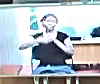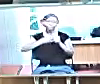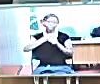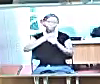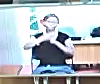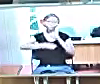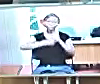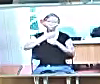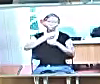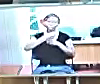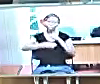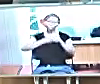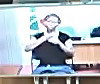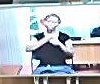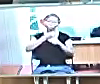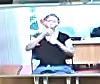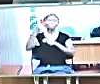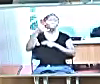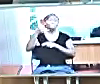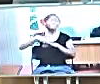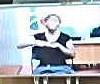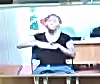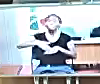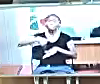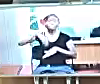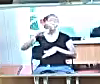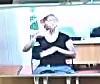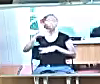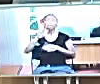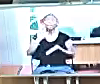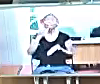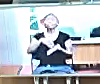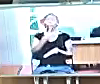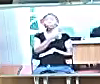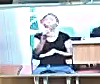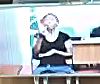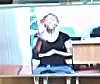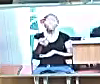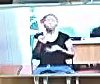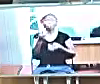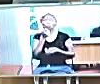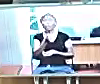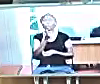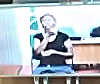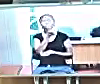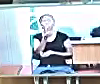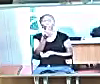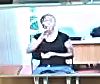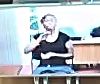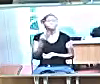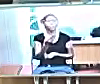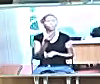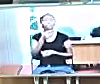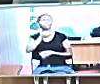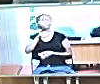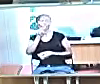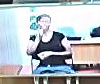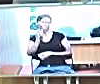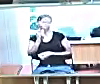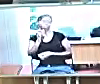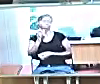déficit maior chegando a 2017 há quase 16 bilhões e meio de déficit ou seja o estado